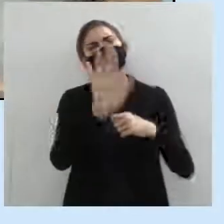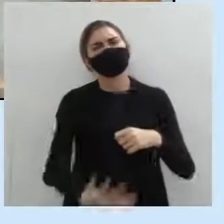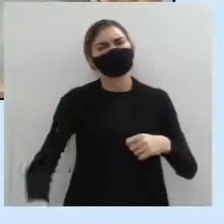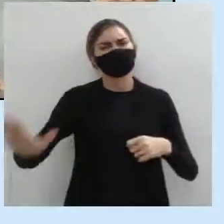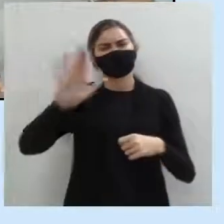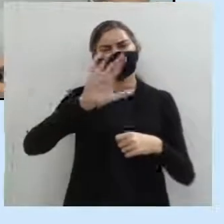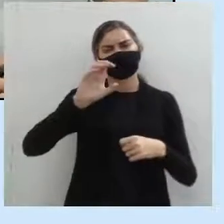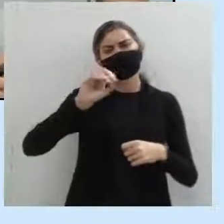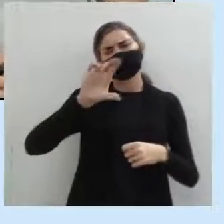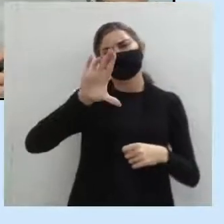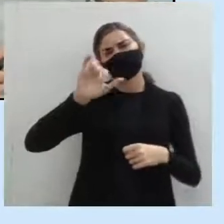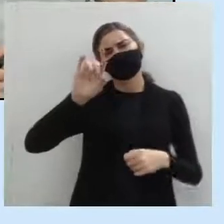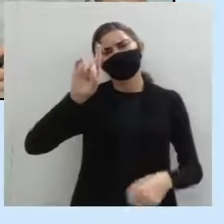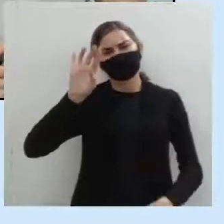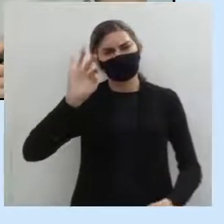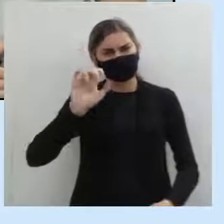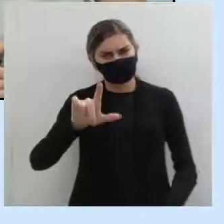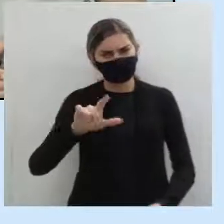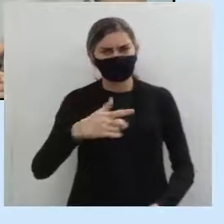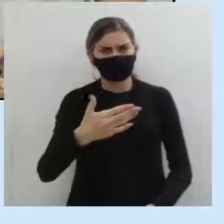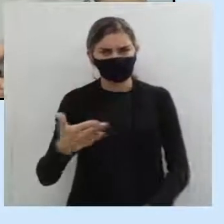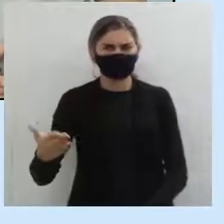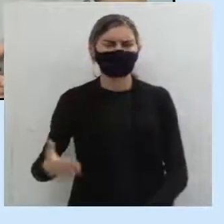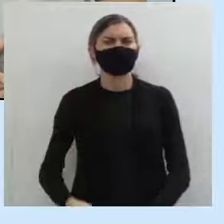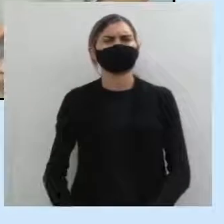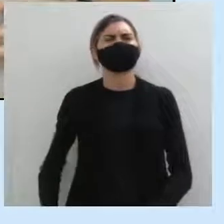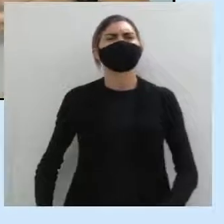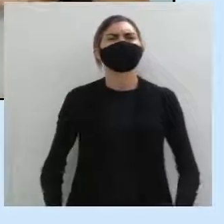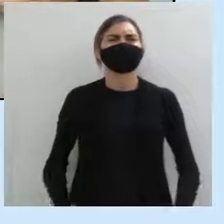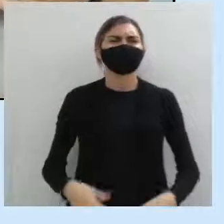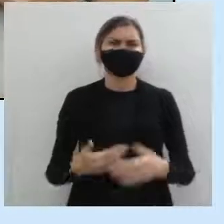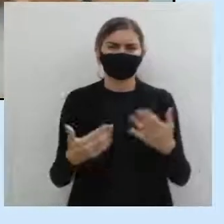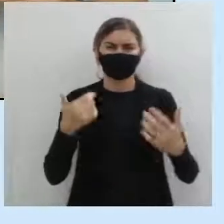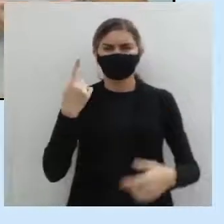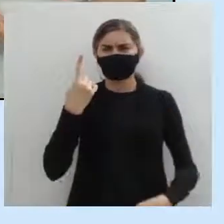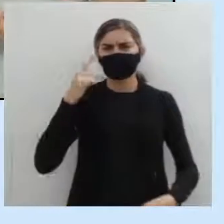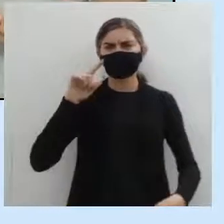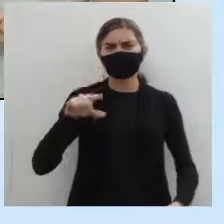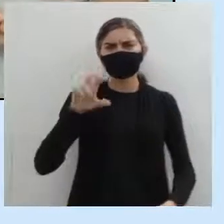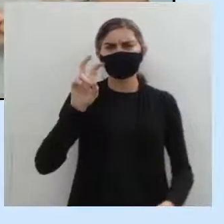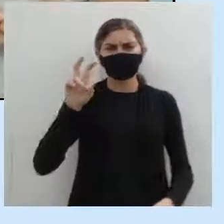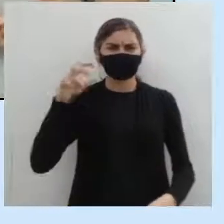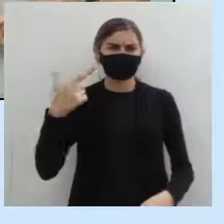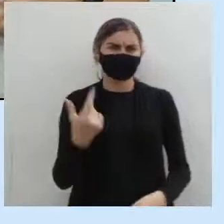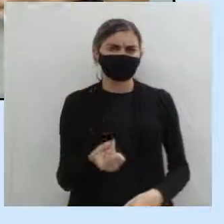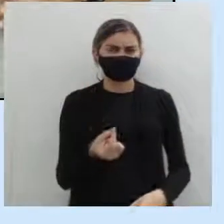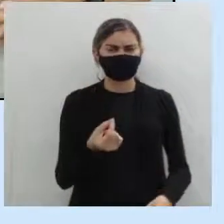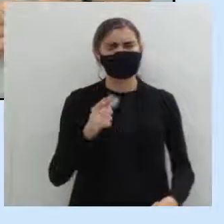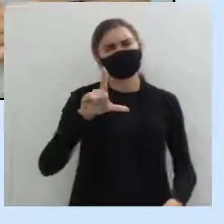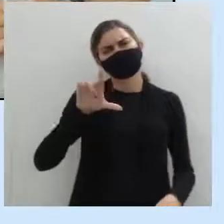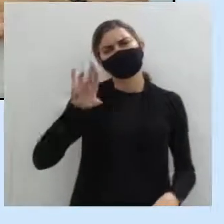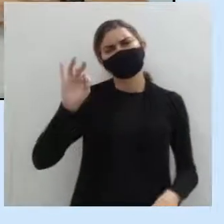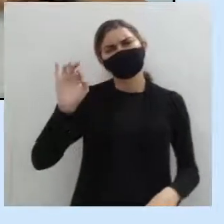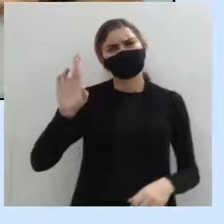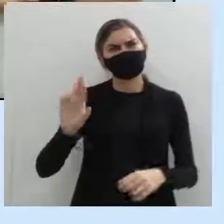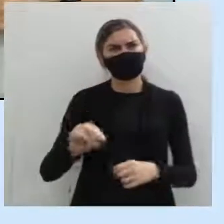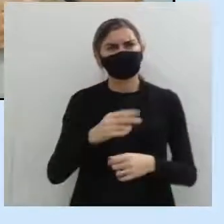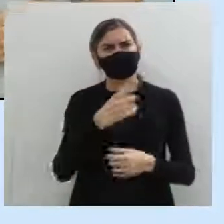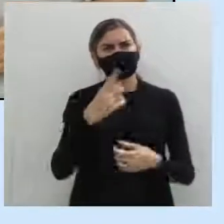Europa Ocidental. Tá bem? Olha aí, gente. Em 1520, Lutero